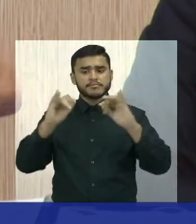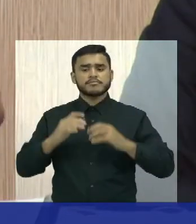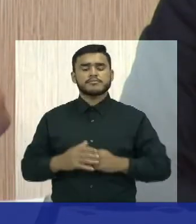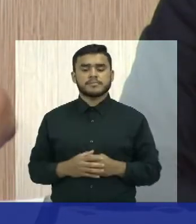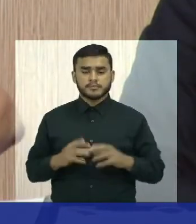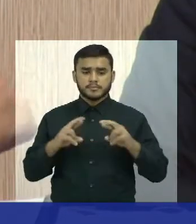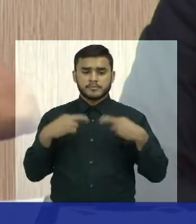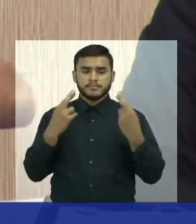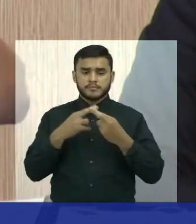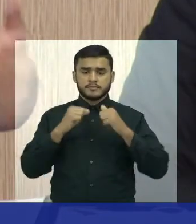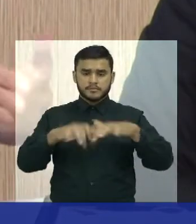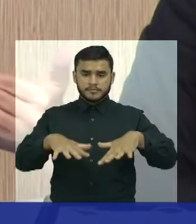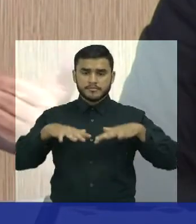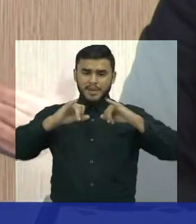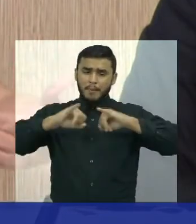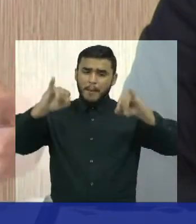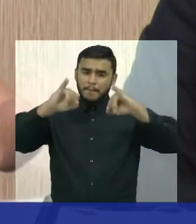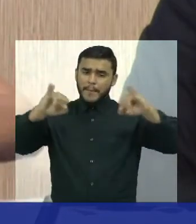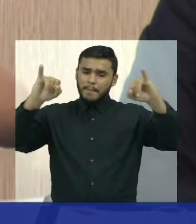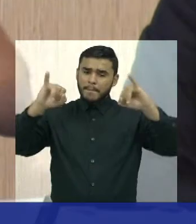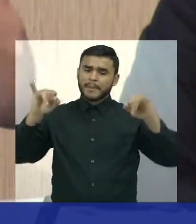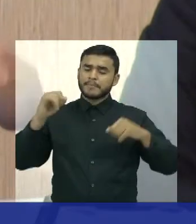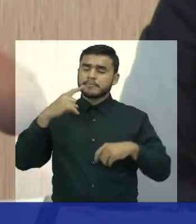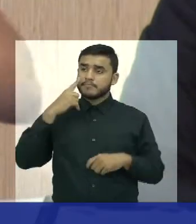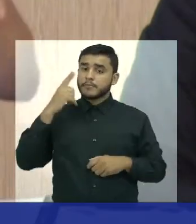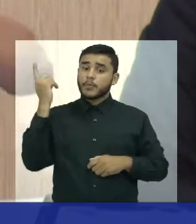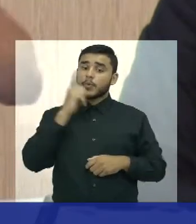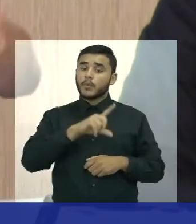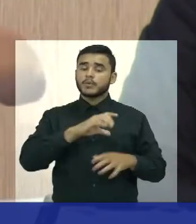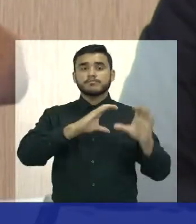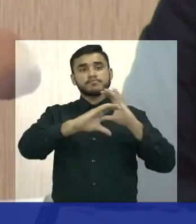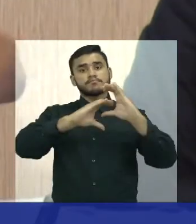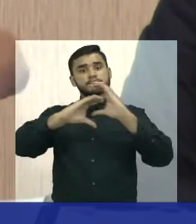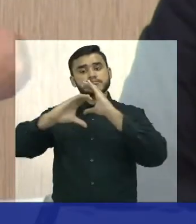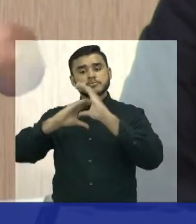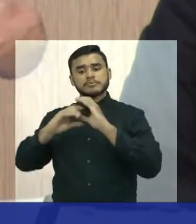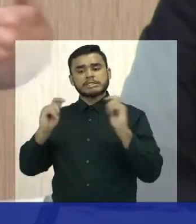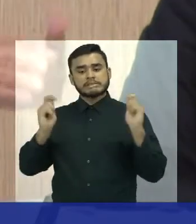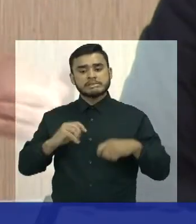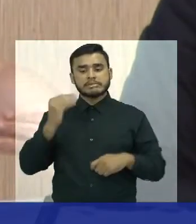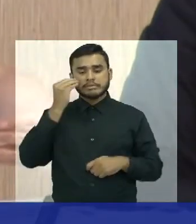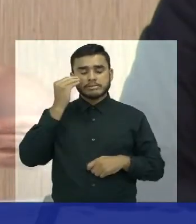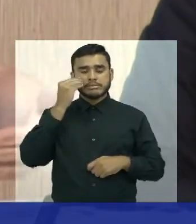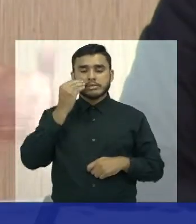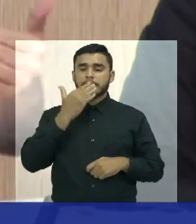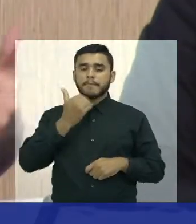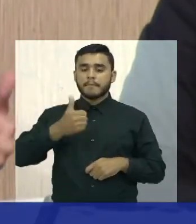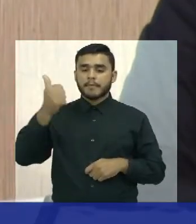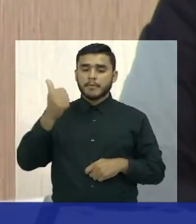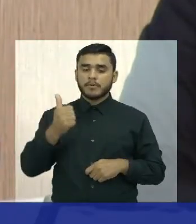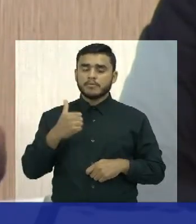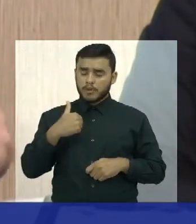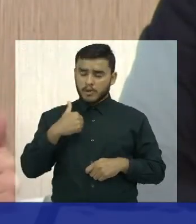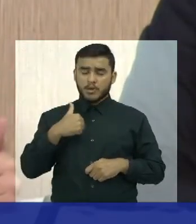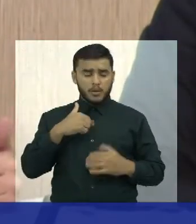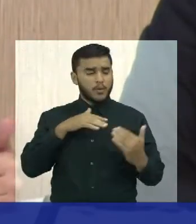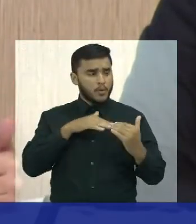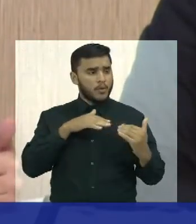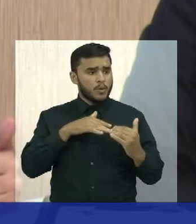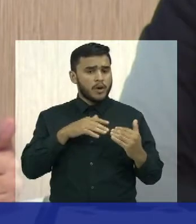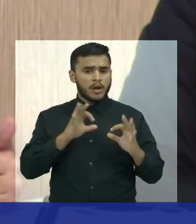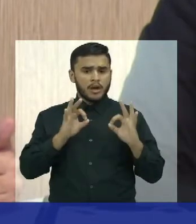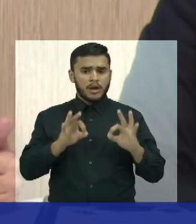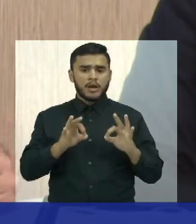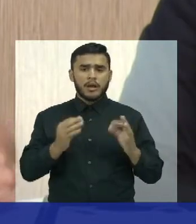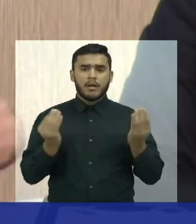dessa divulgada por vários meios, você está tentando comunicar muito mais, e concordo, não é só colocar uma lei